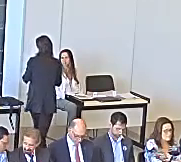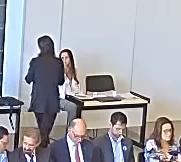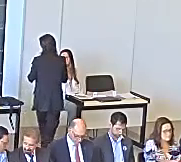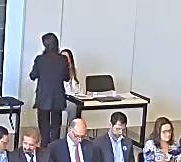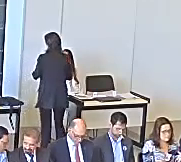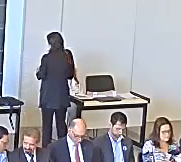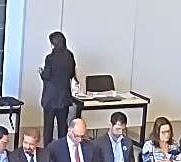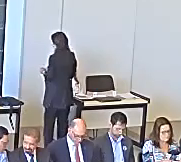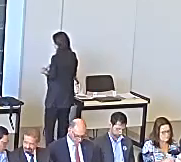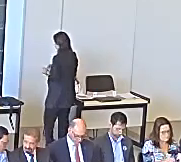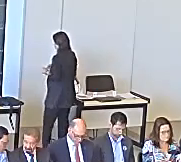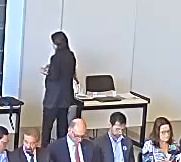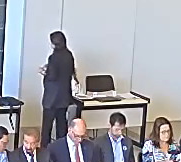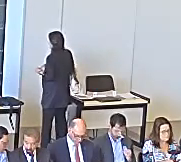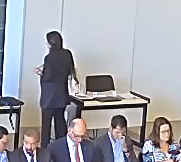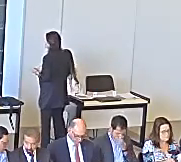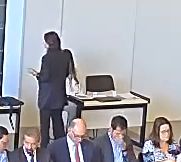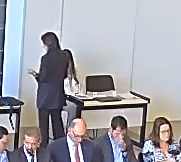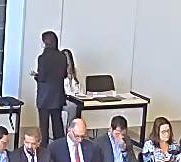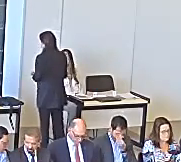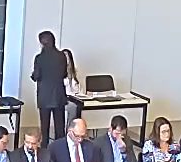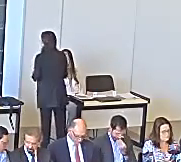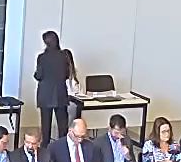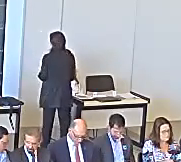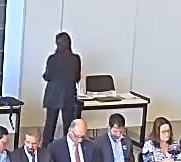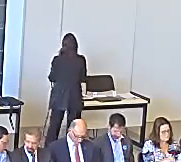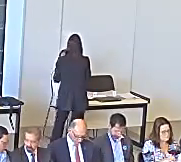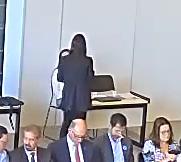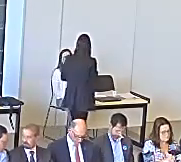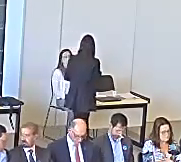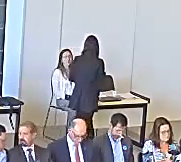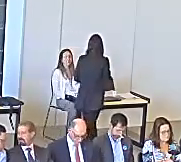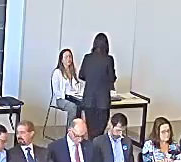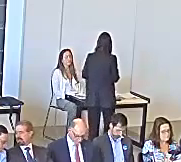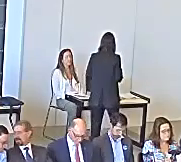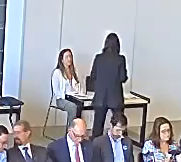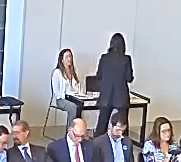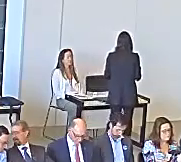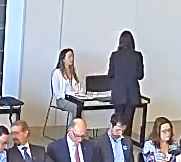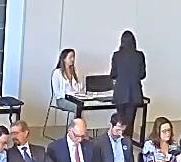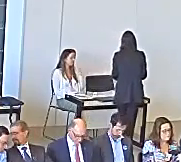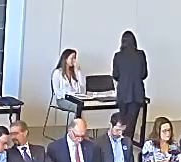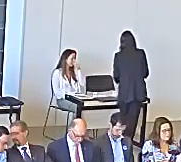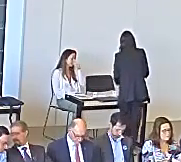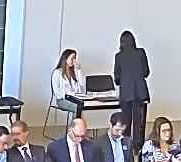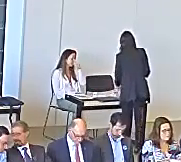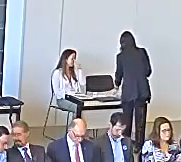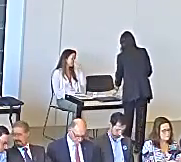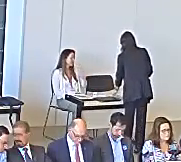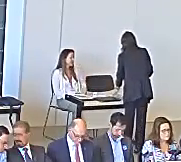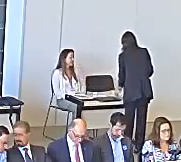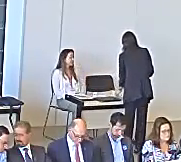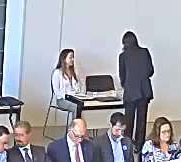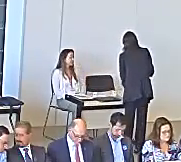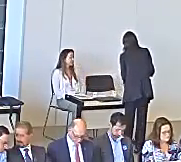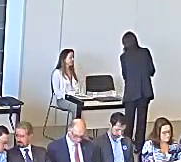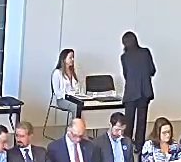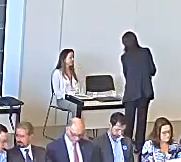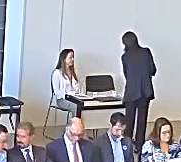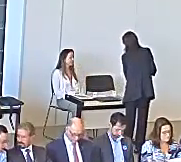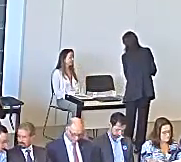pandemia, isso abriu uma brecha para que as empresas tornassem grande dificuldade para as